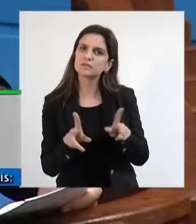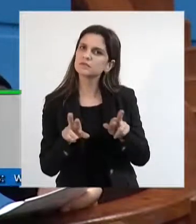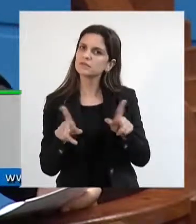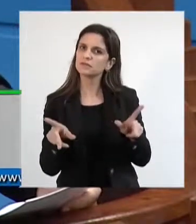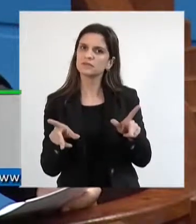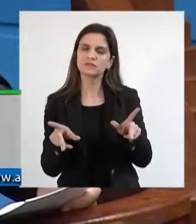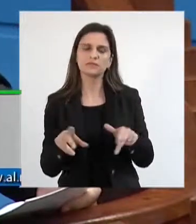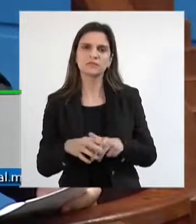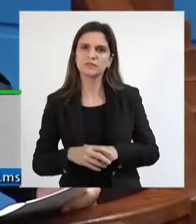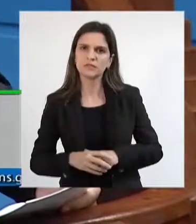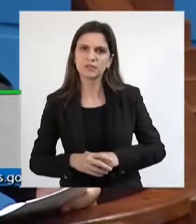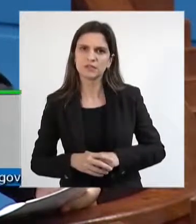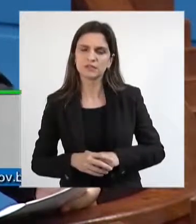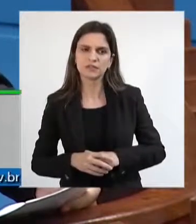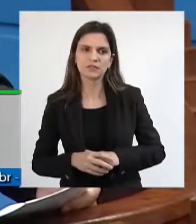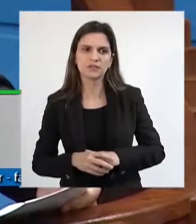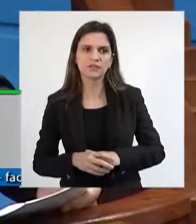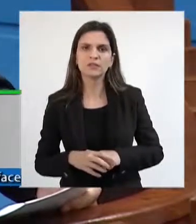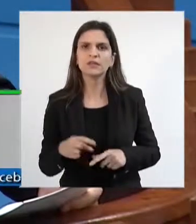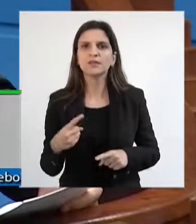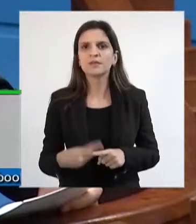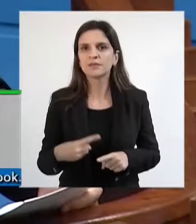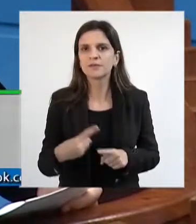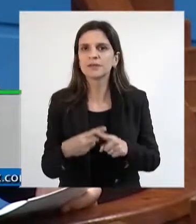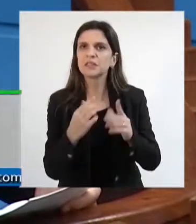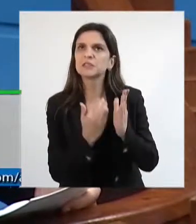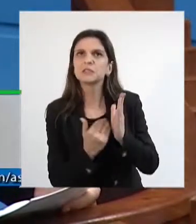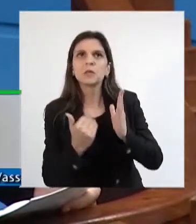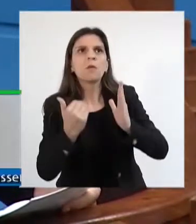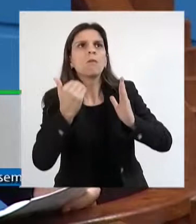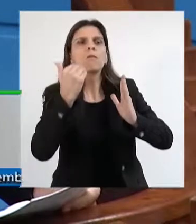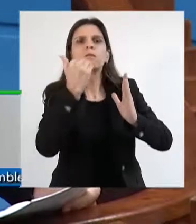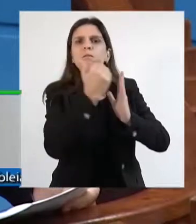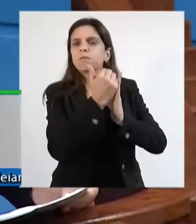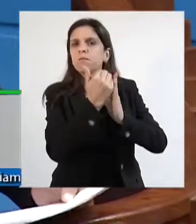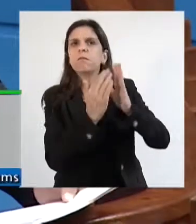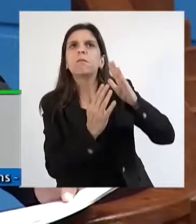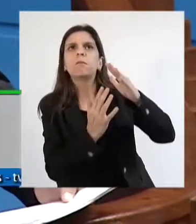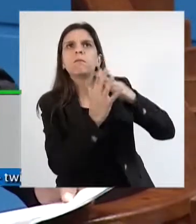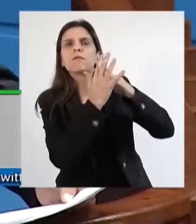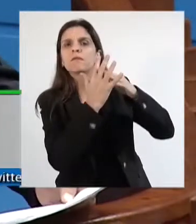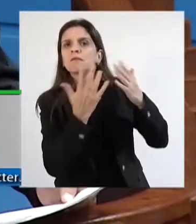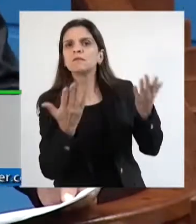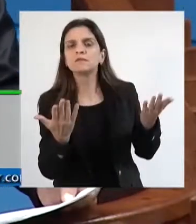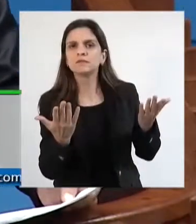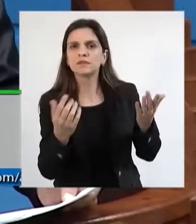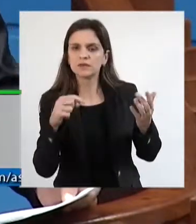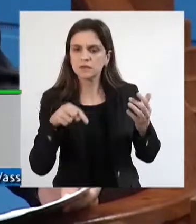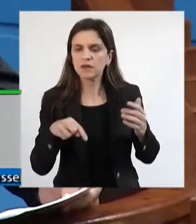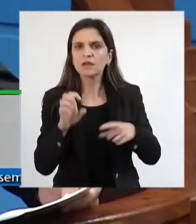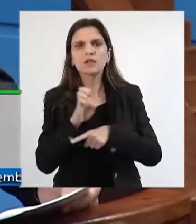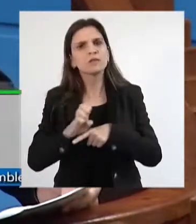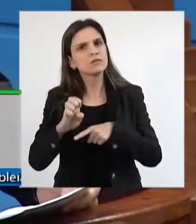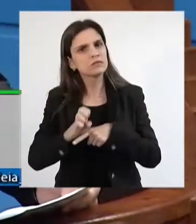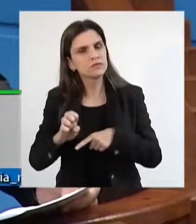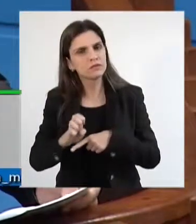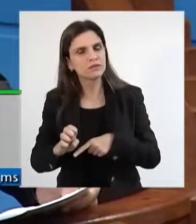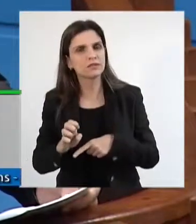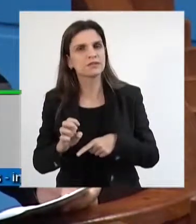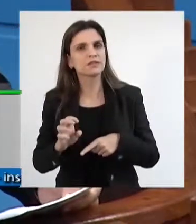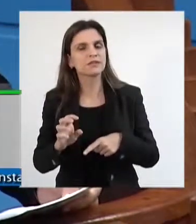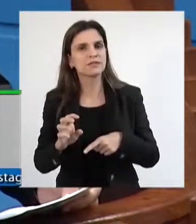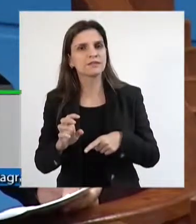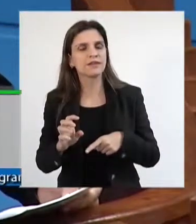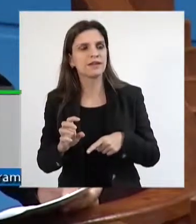gritante? Por que é que nós tivemos um aumento tão alto aqui, sendo que nós fomos um